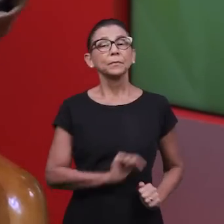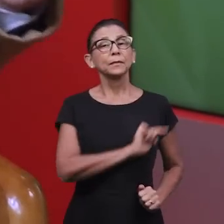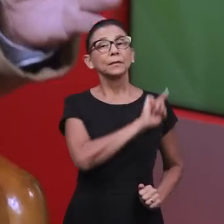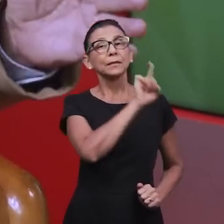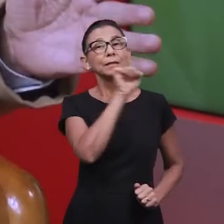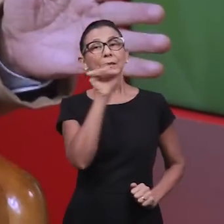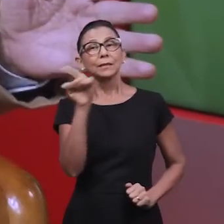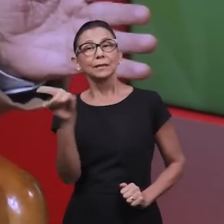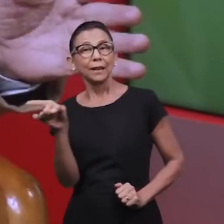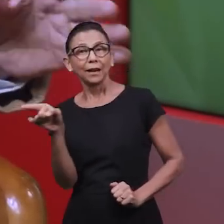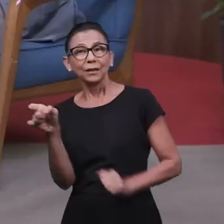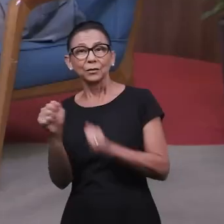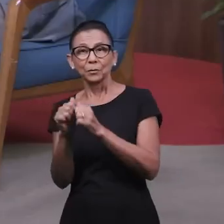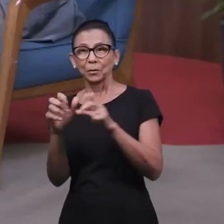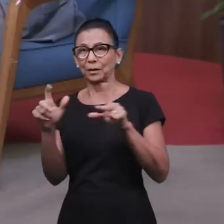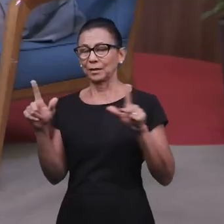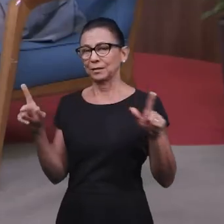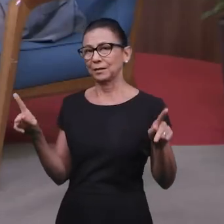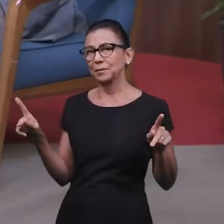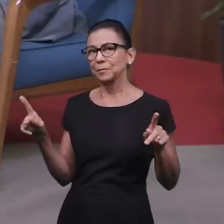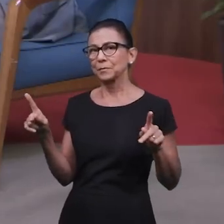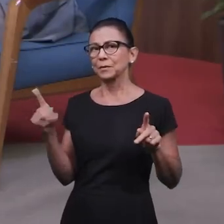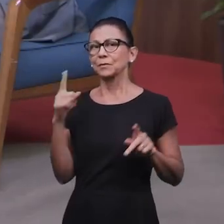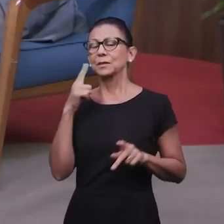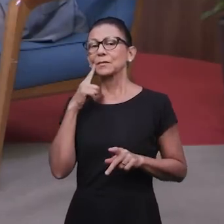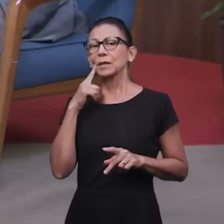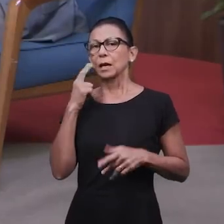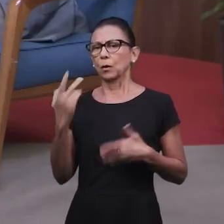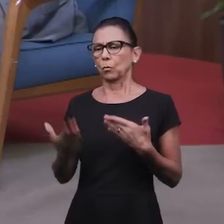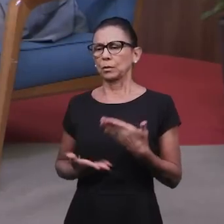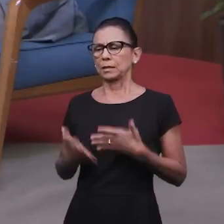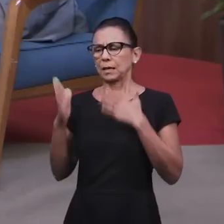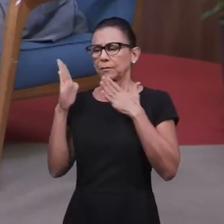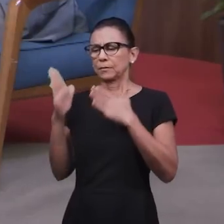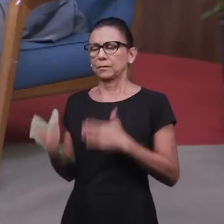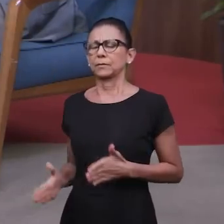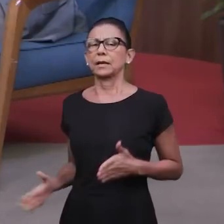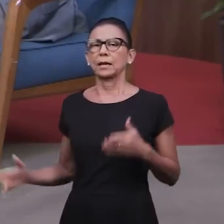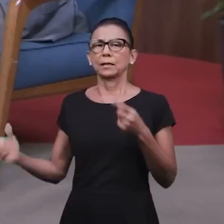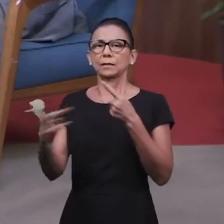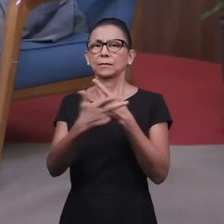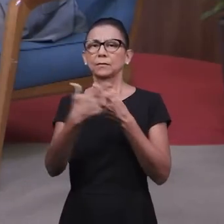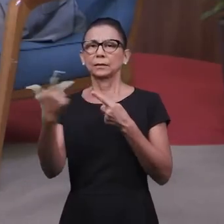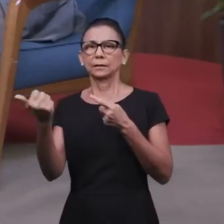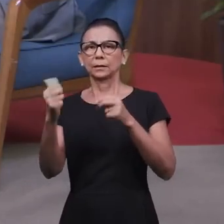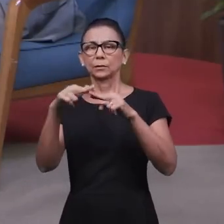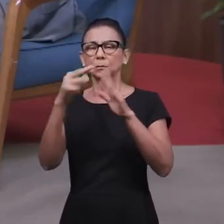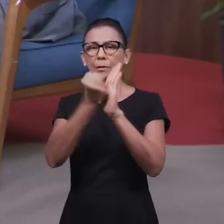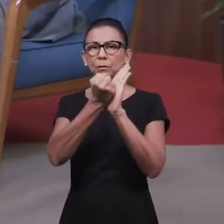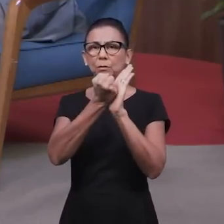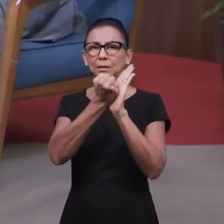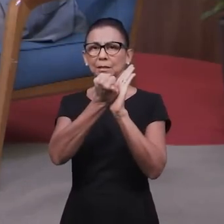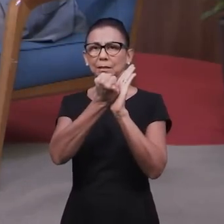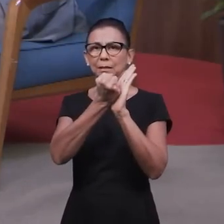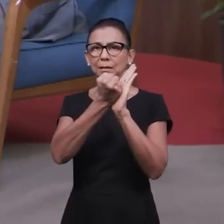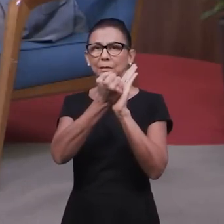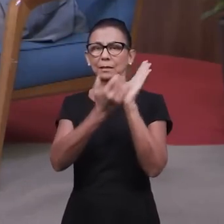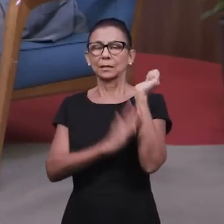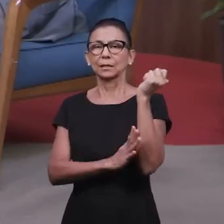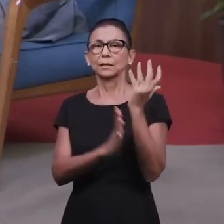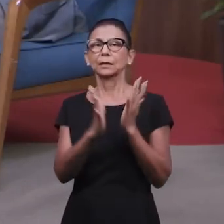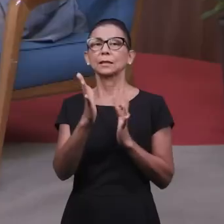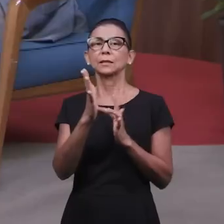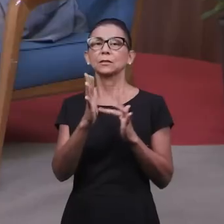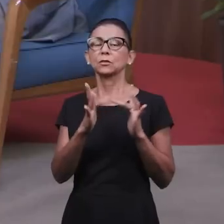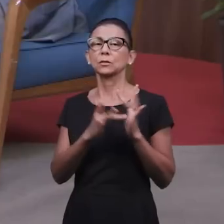pela palavra. Glória a Deus. Então é muito patente essa linha subjacente que une todo